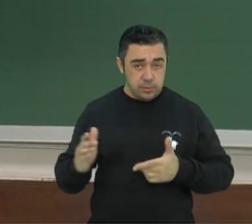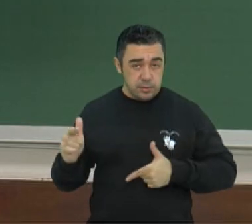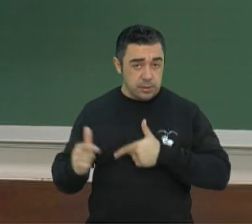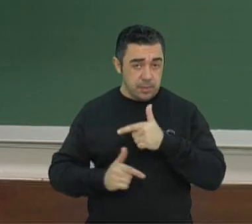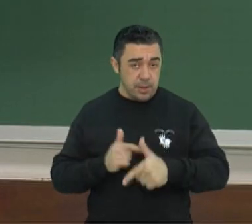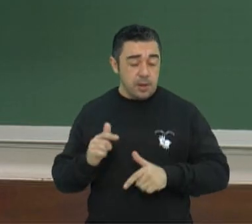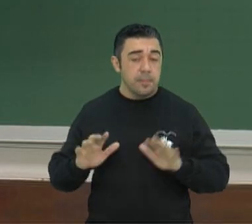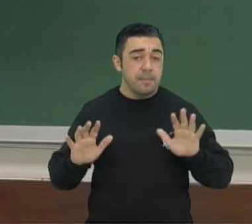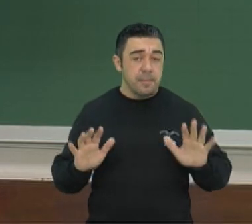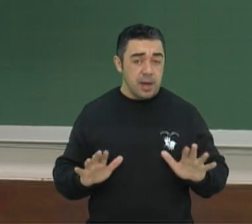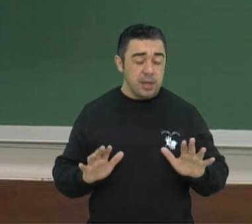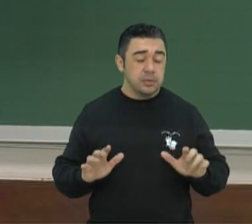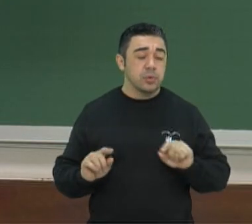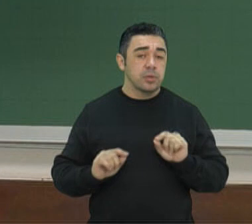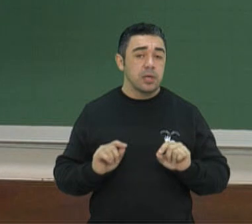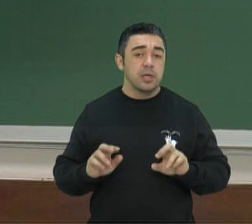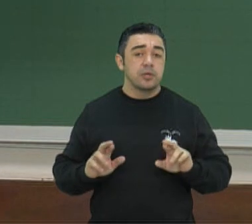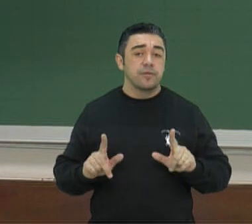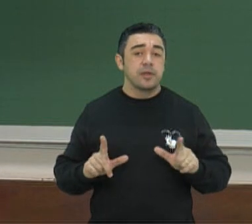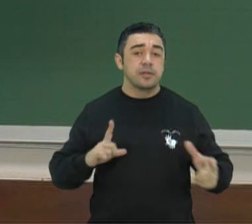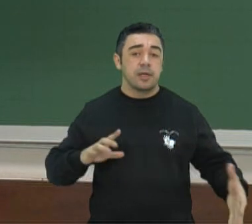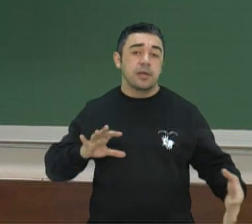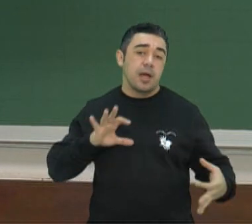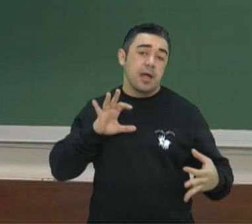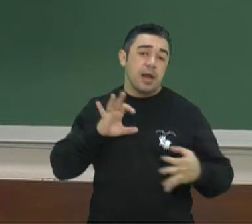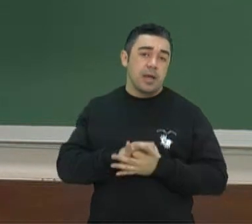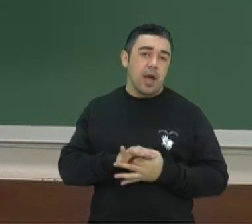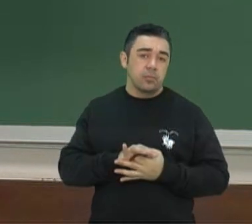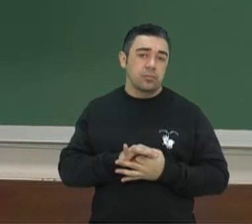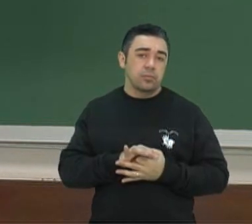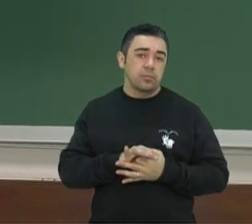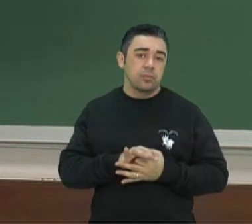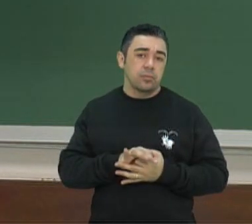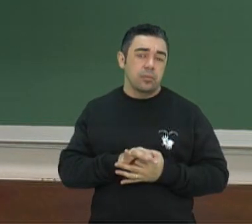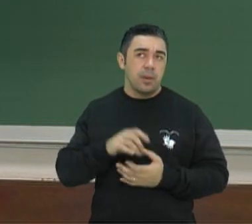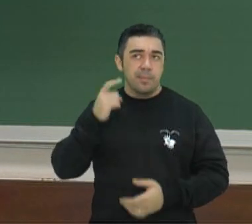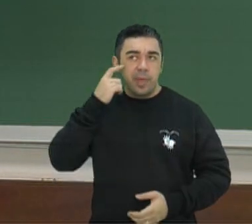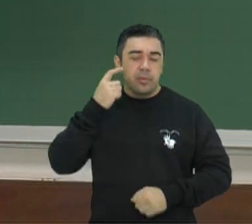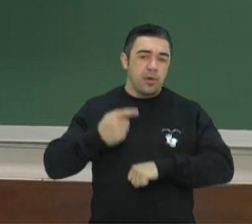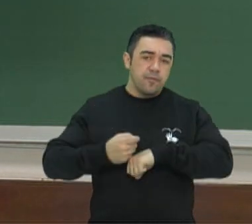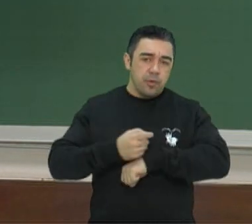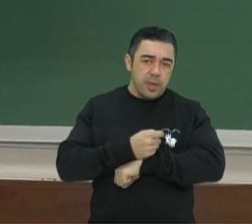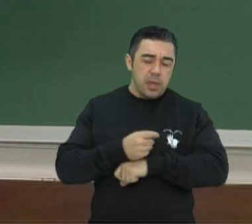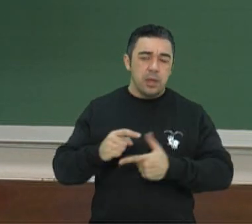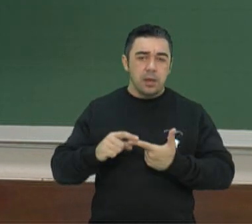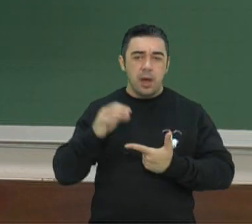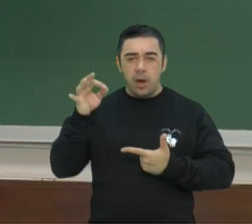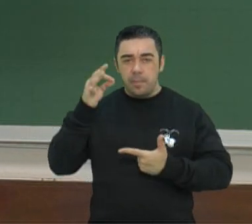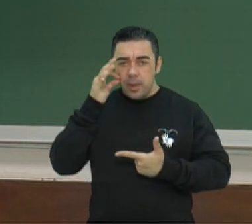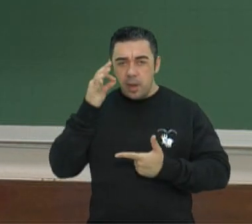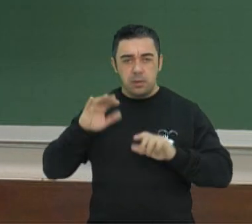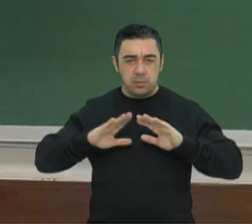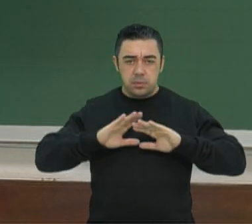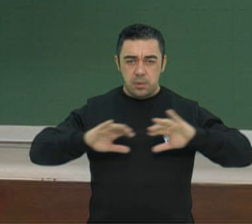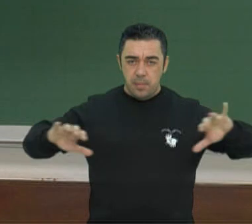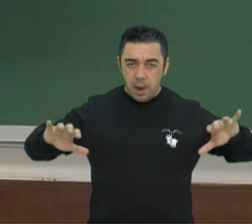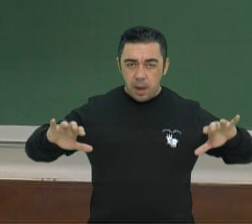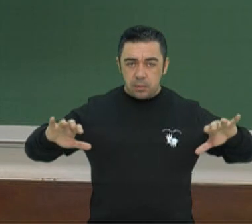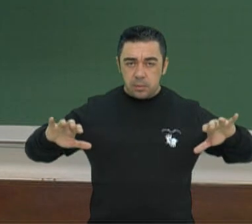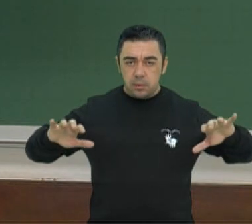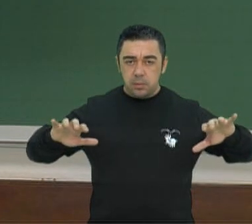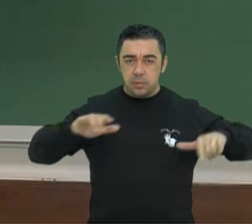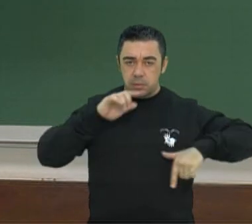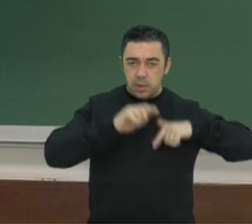A diferença é que eles estão ligados anatomicamente. Quando eu penso nas formigas, nas abelhas, elas não estão grudadas uma na outra. Elas